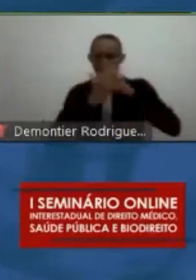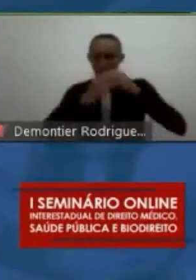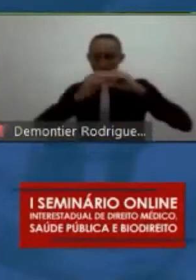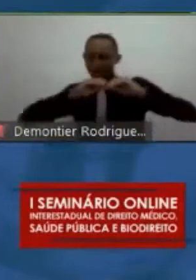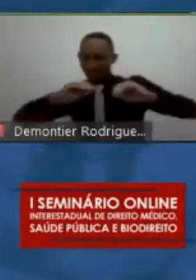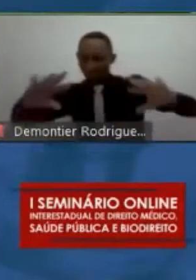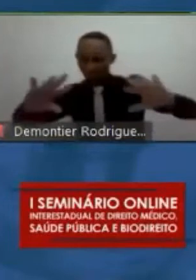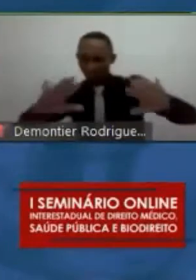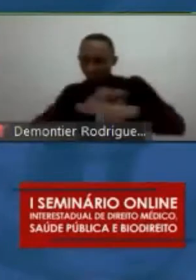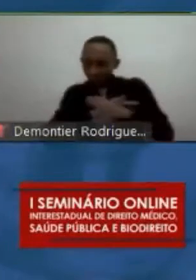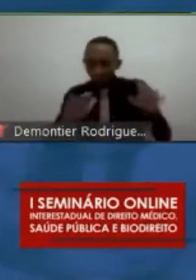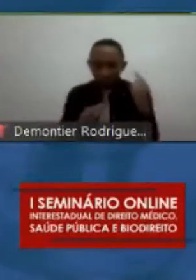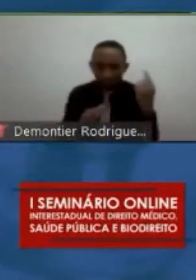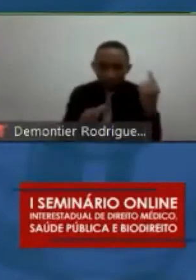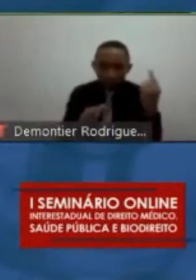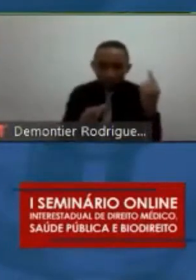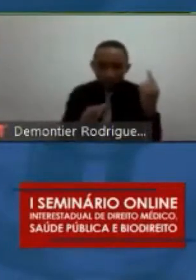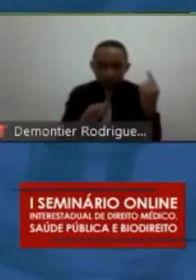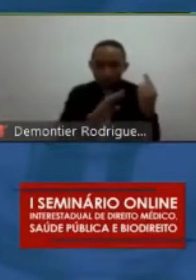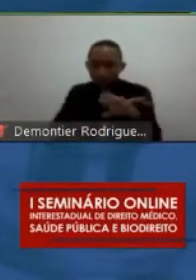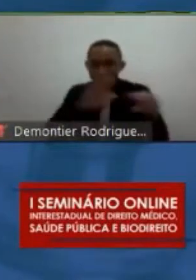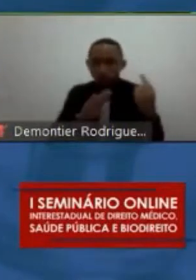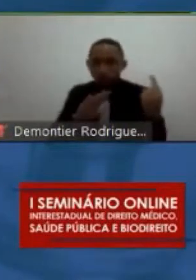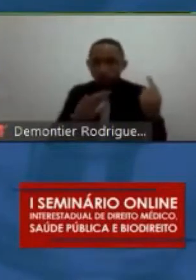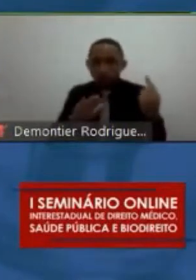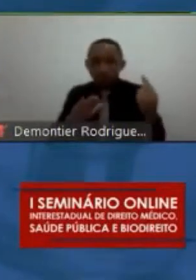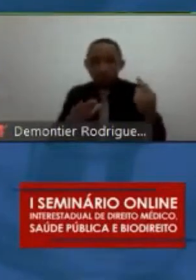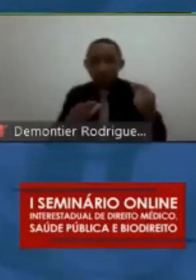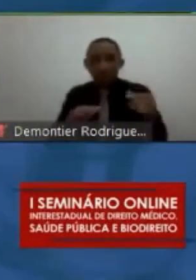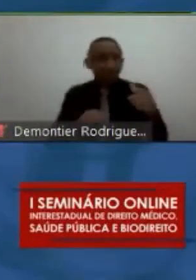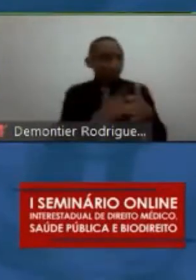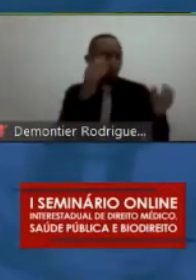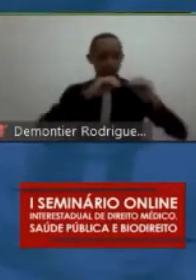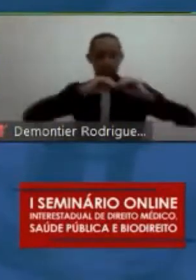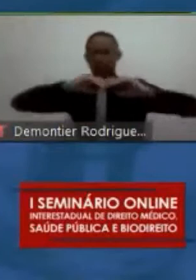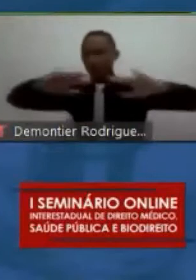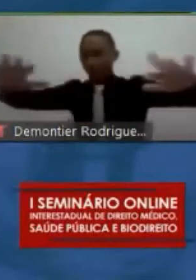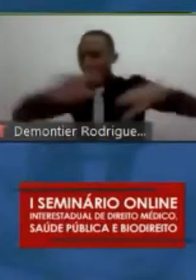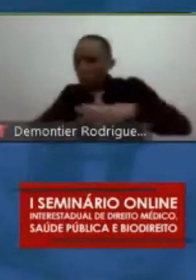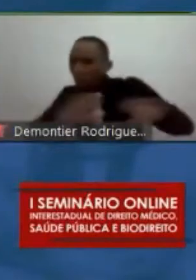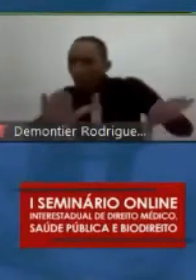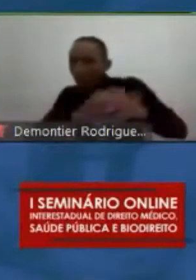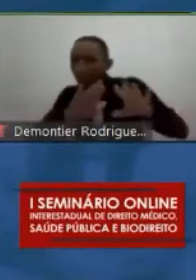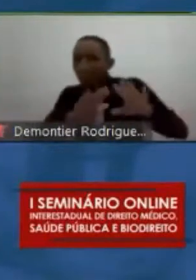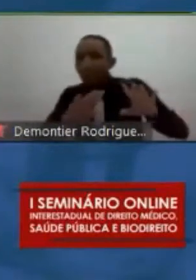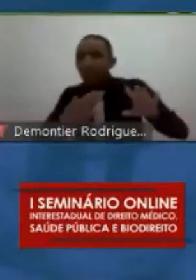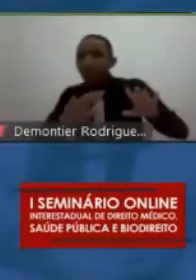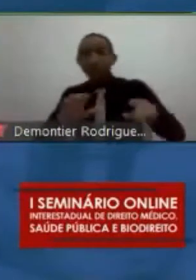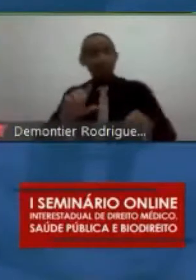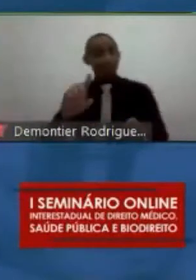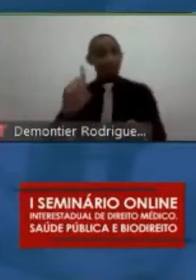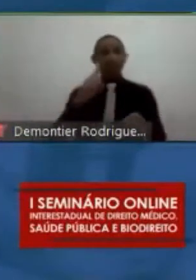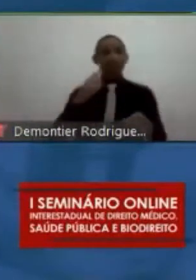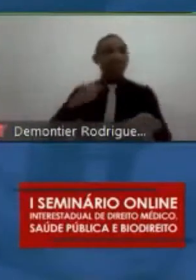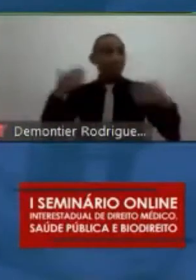fato isolado, como se nós tivéssemos que lidar apenas com a primeira onda do fato agudo, né? Essa primeira onda é o que nós estamos